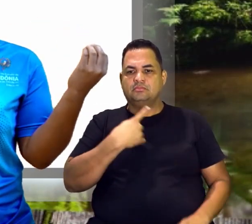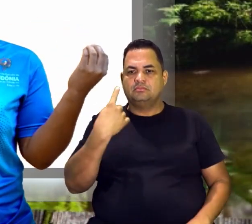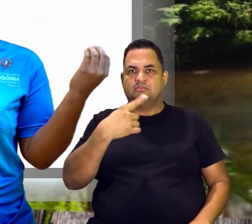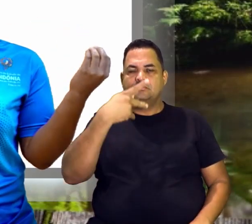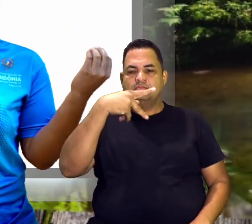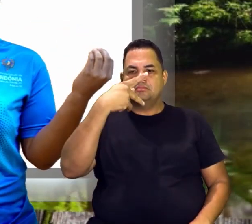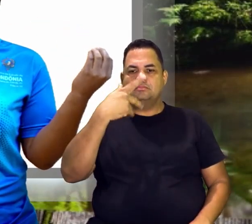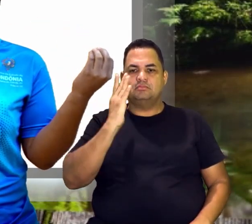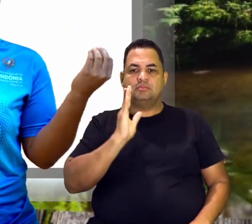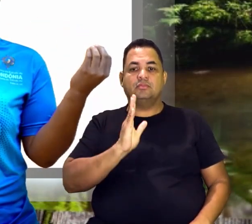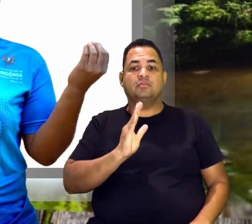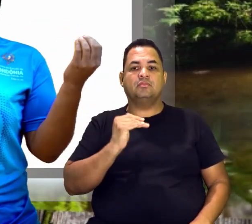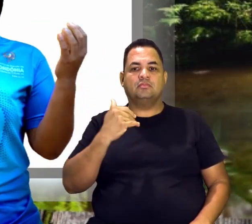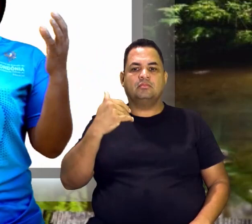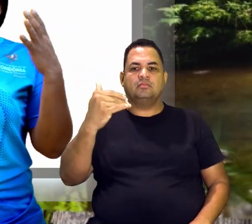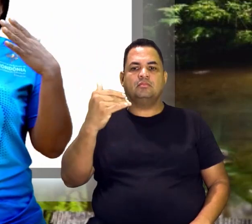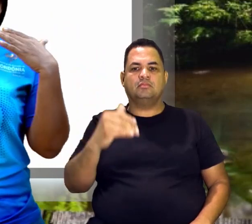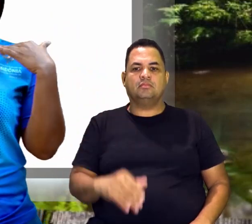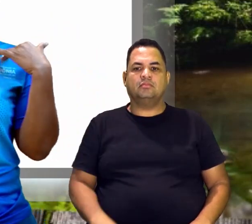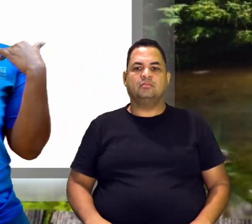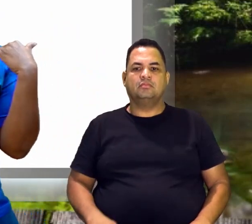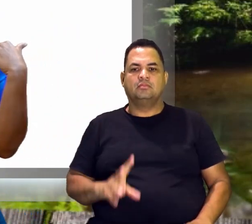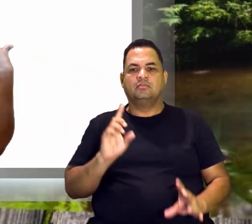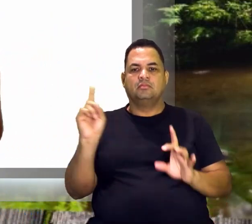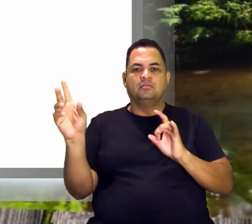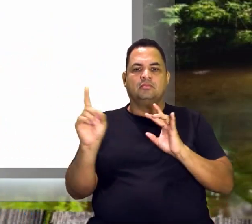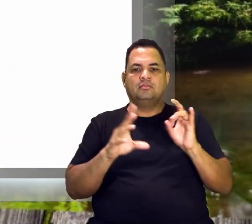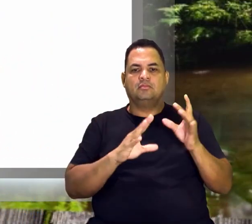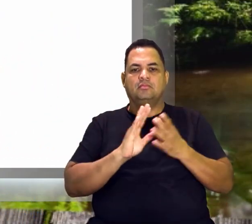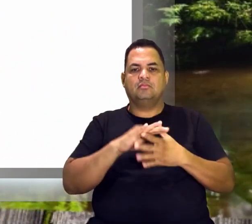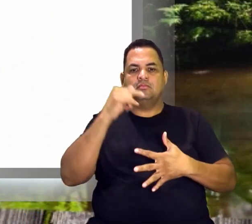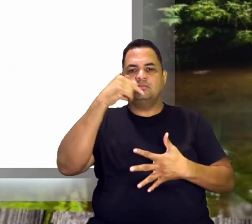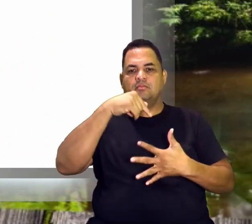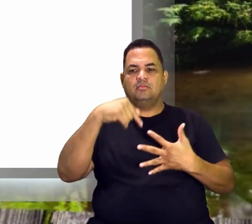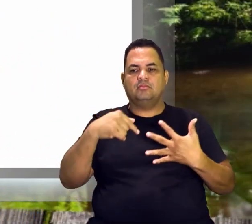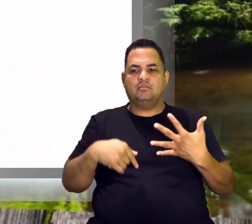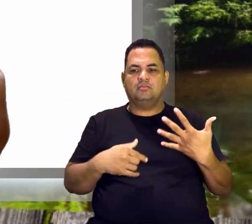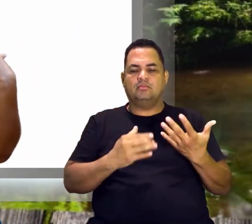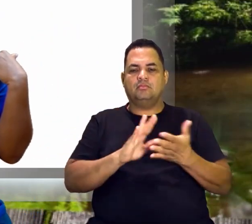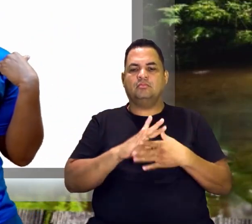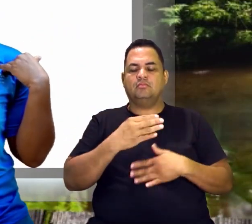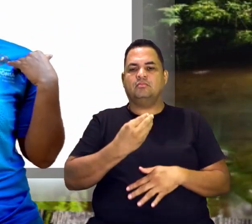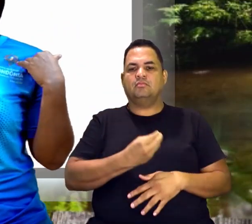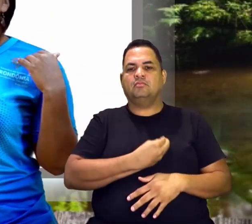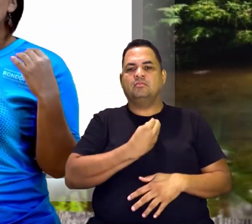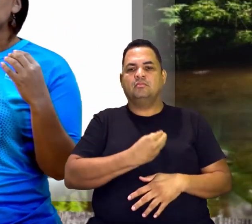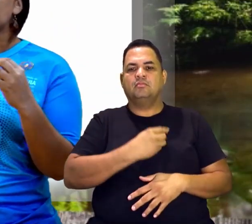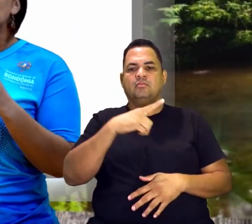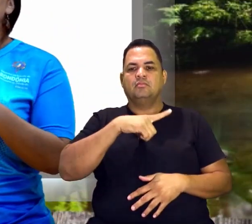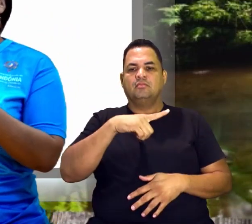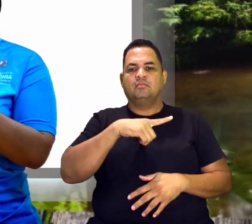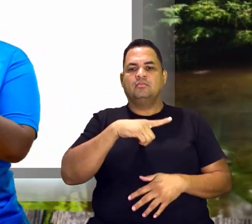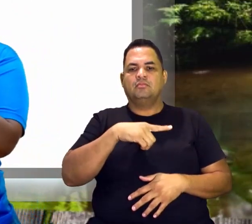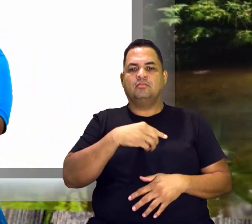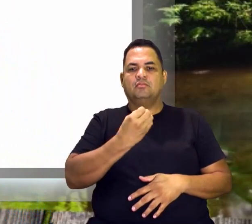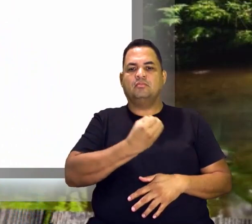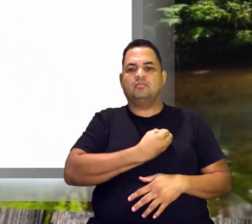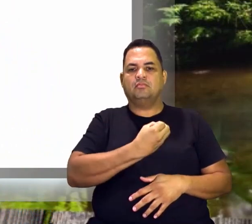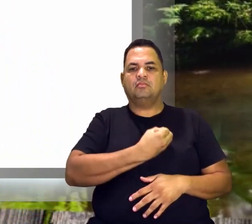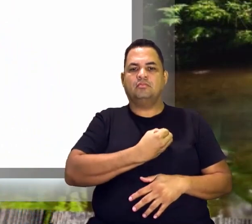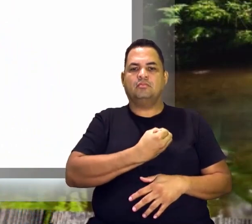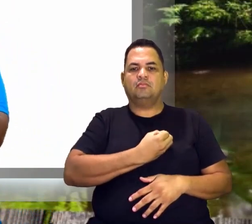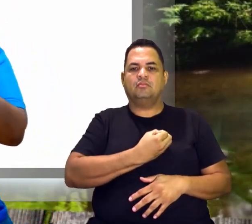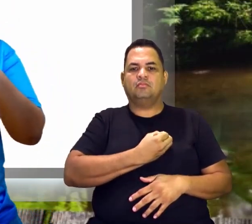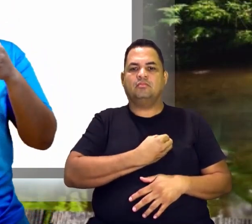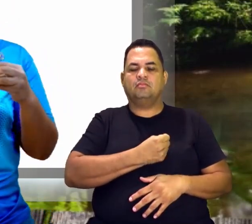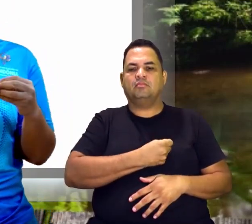isso aí mais na frente. Cada espécie de ser vivo, ele tem um número,